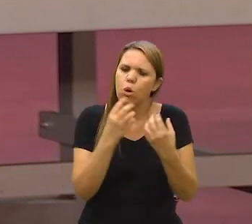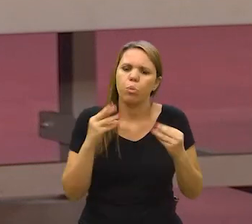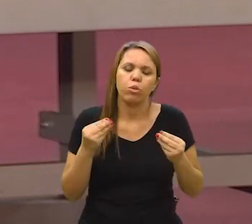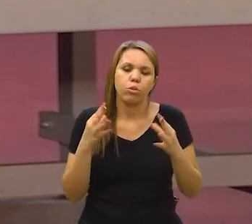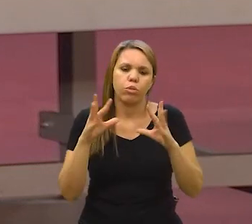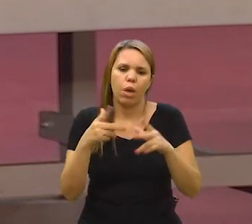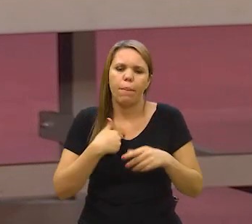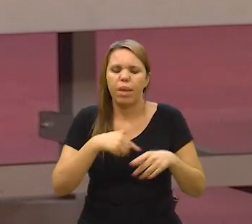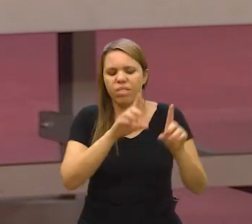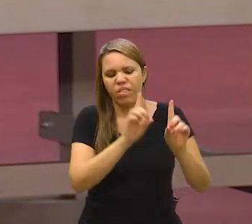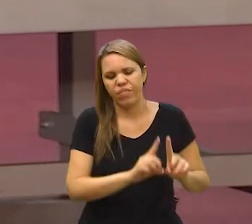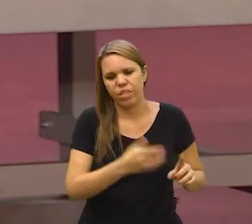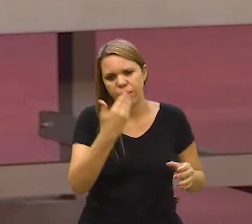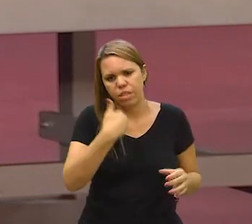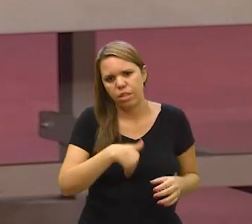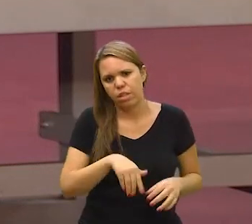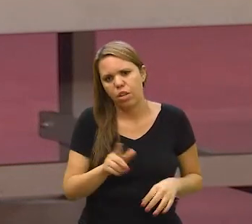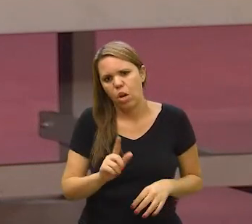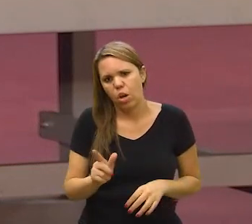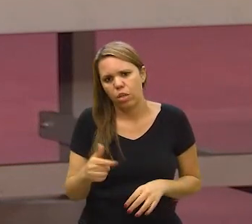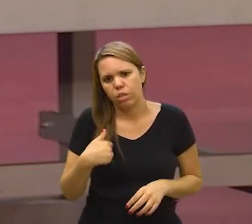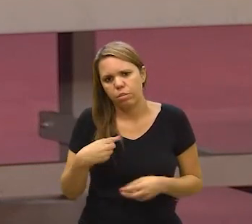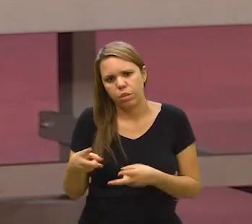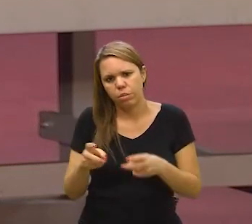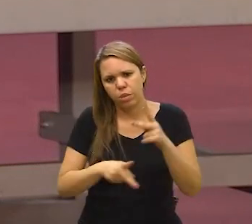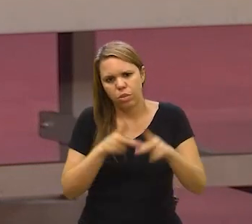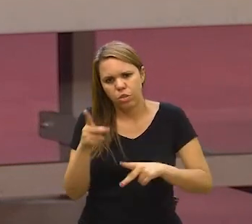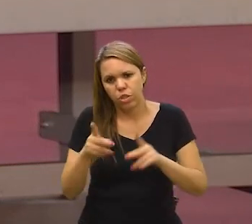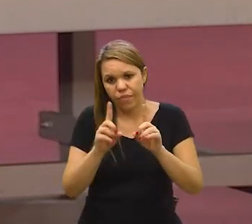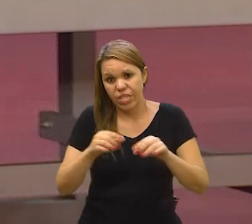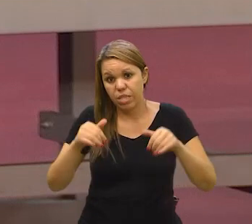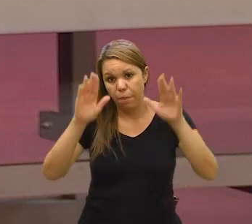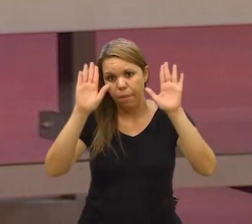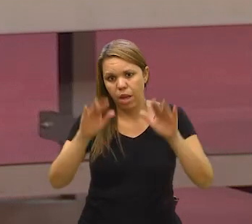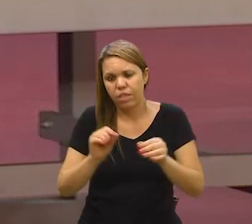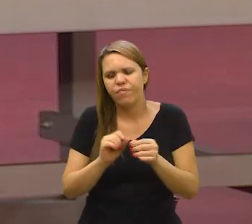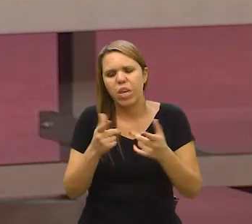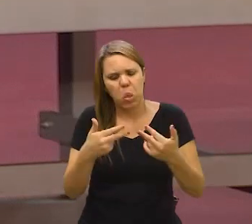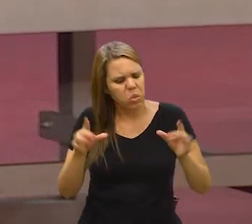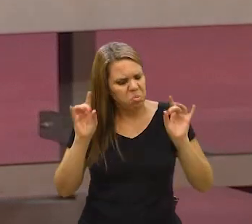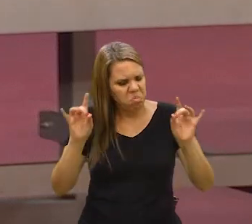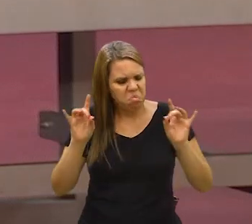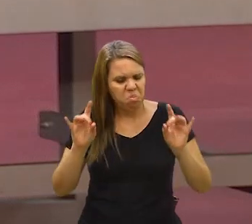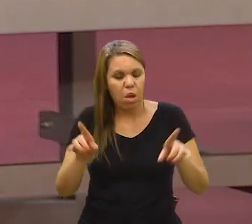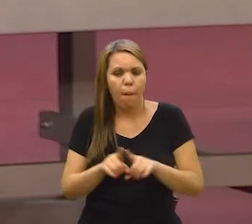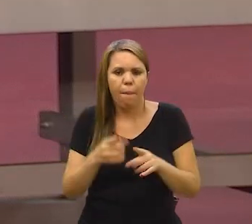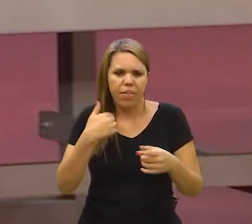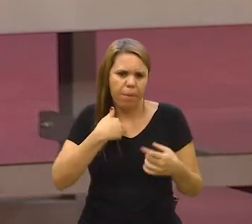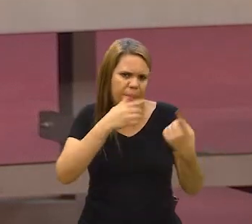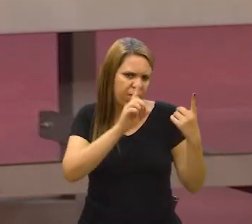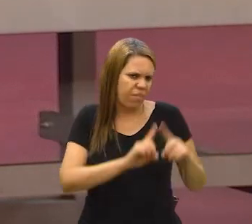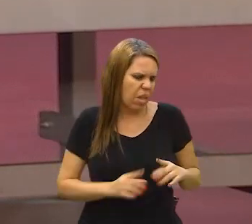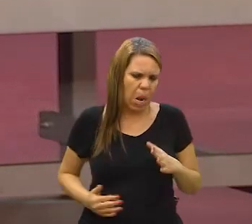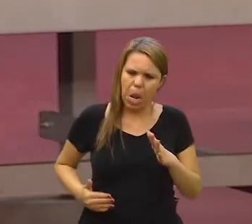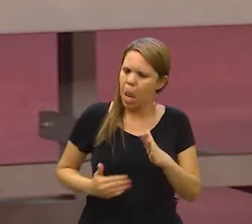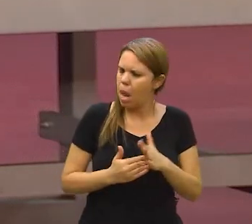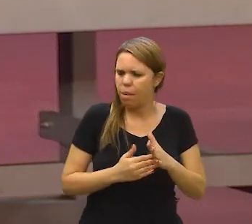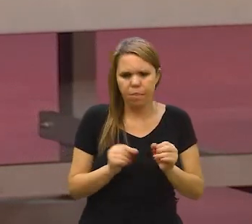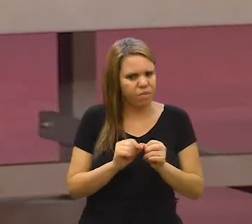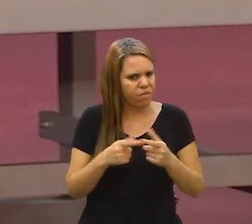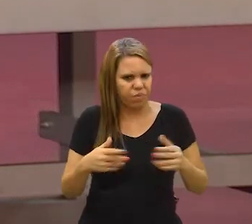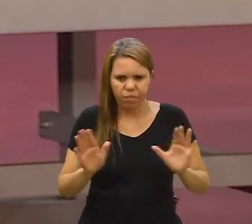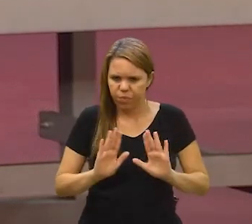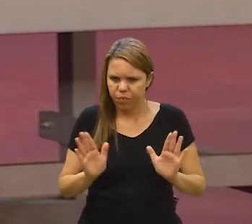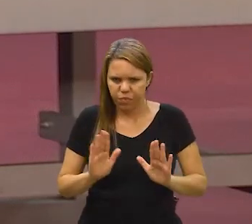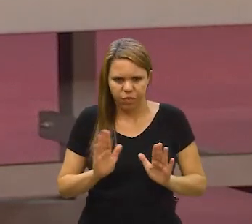E a minha deficiência, lógico que a gente vê pessoas com deficiências maiores e que também fazem coisas espetaculares, mas a minha deficiência nunca me limitou a fazer alguma